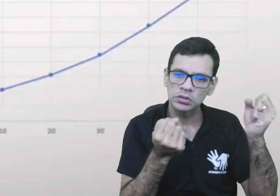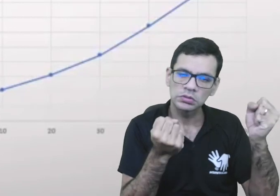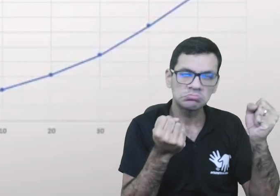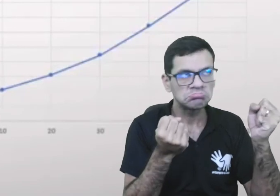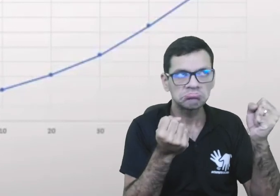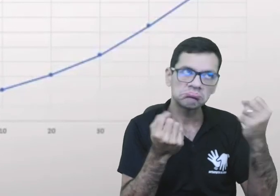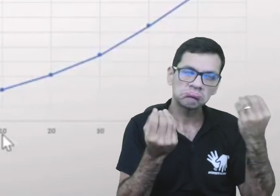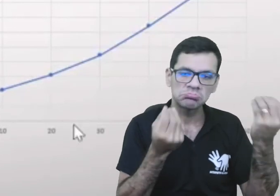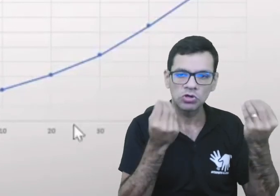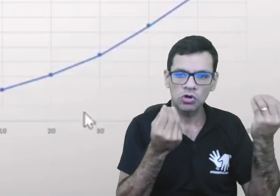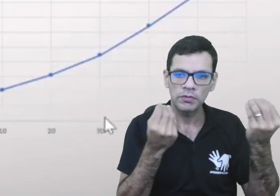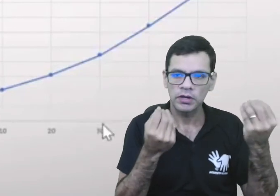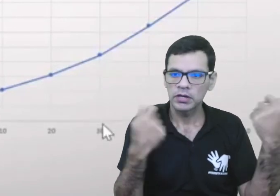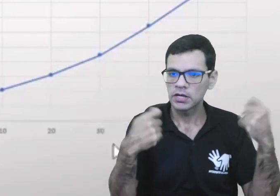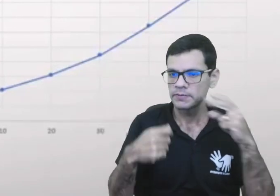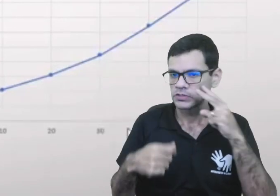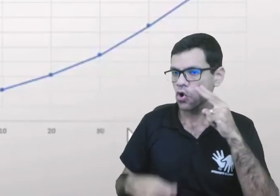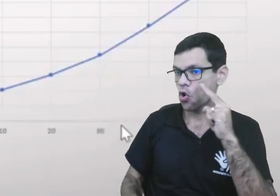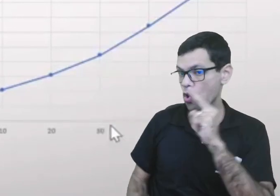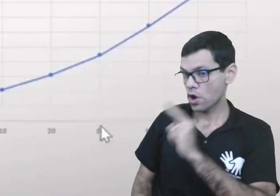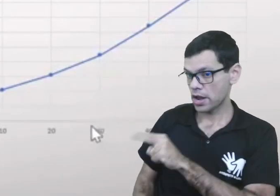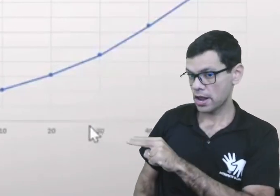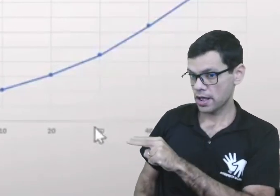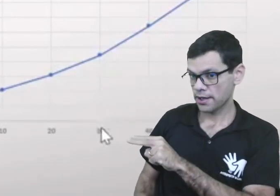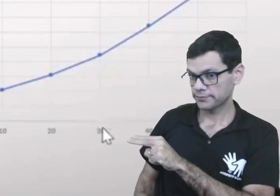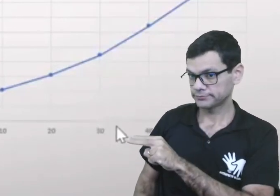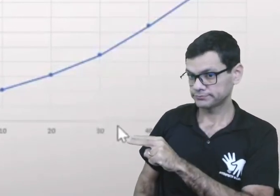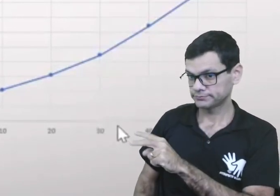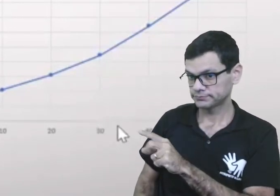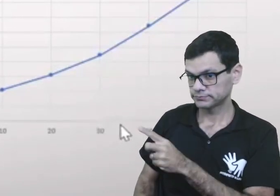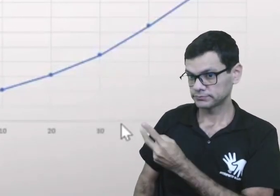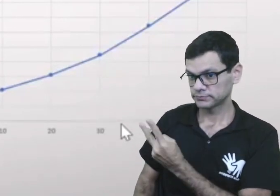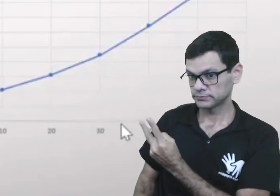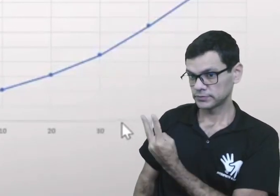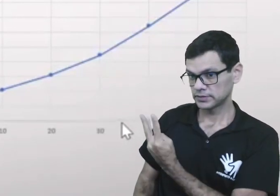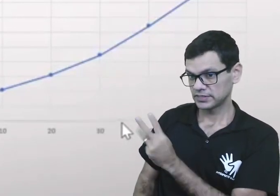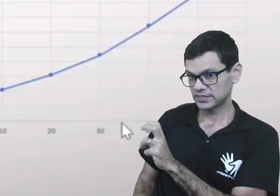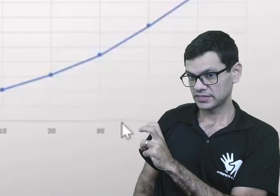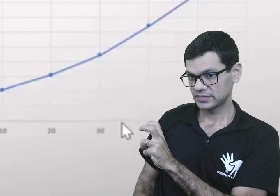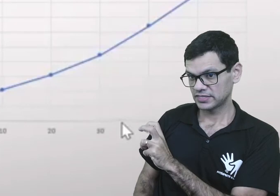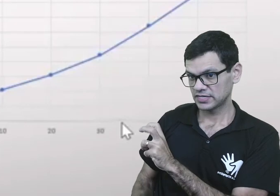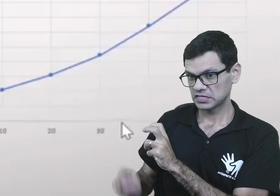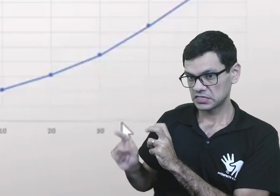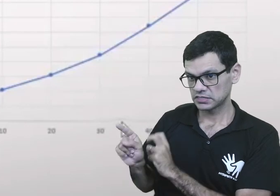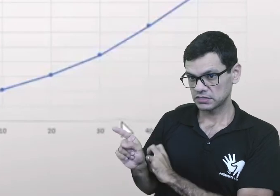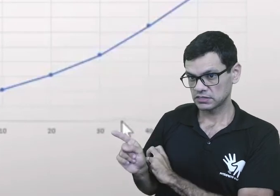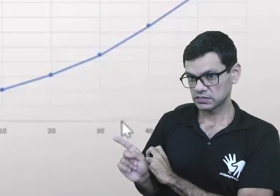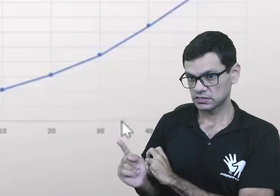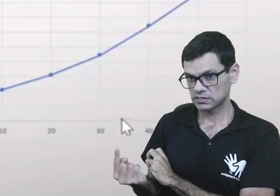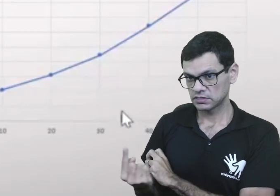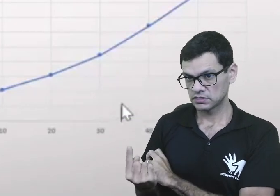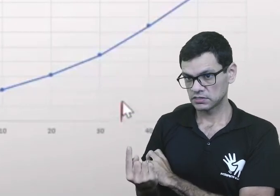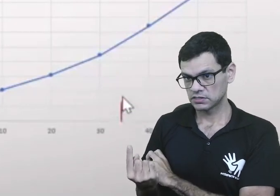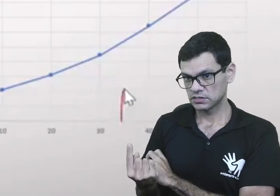não. Vamos olhar aqui. 35 graus Celsius vai ser metade, vai ser aproximadamente